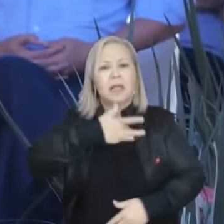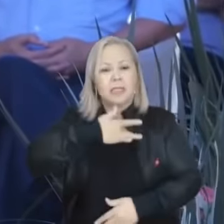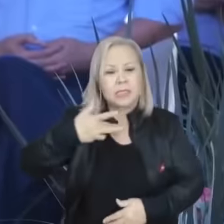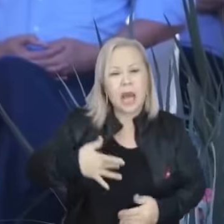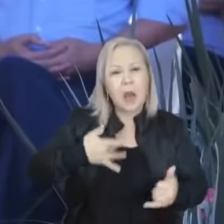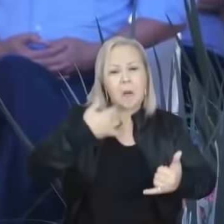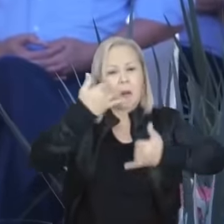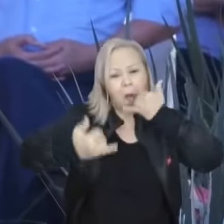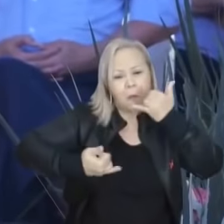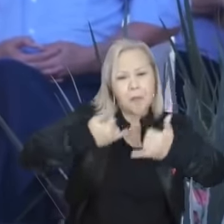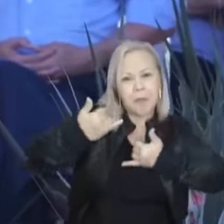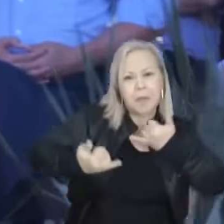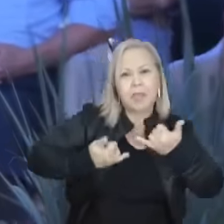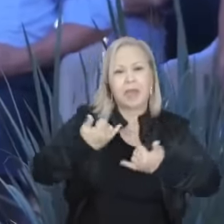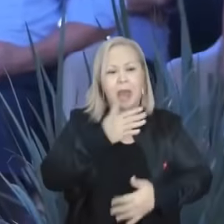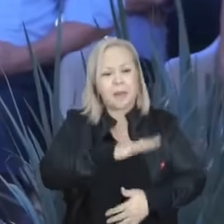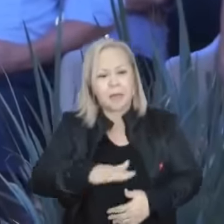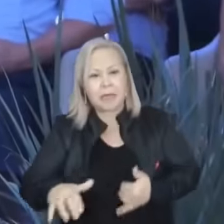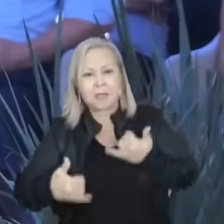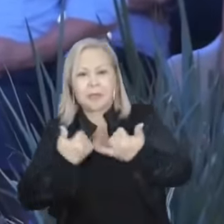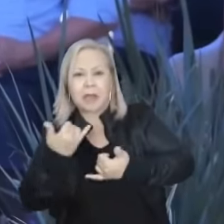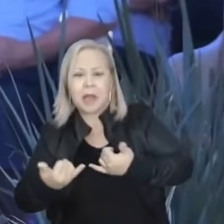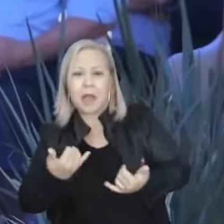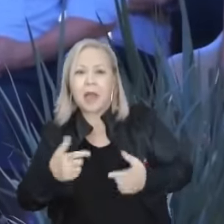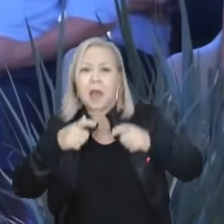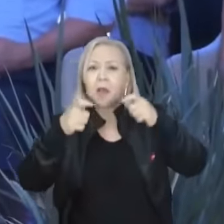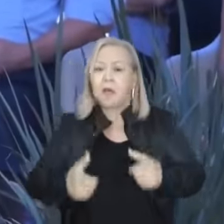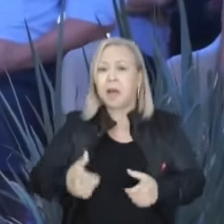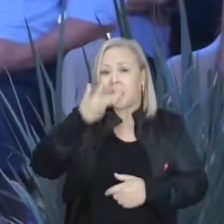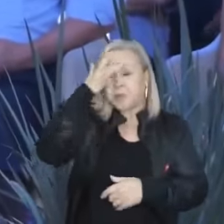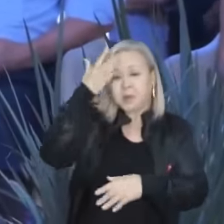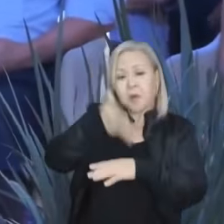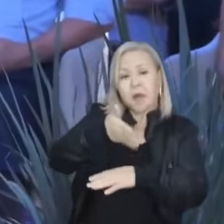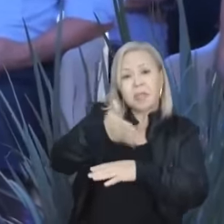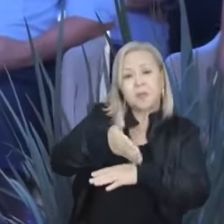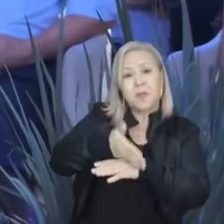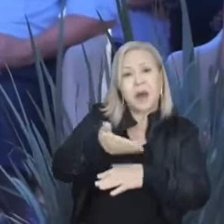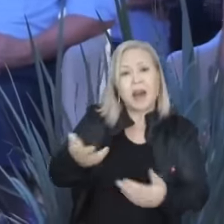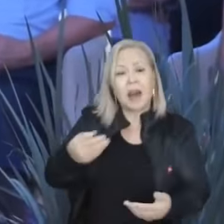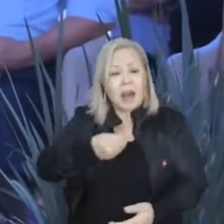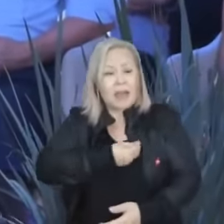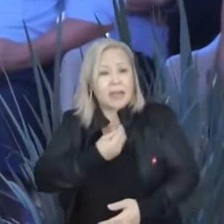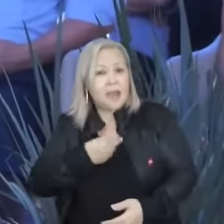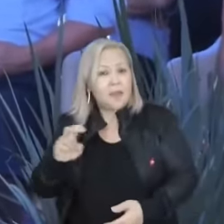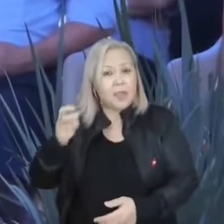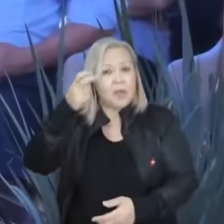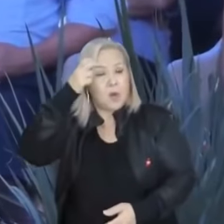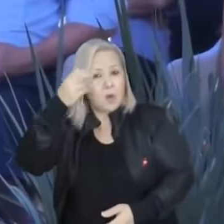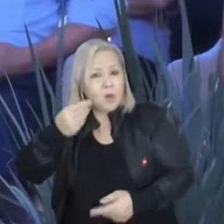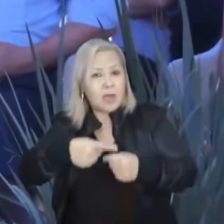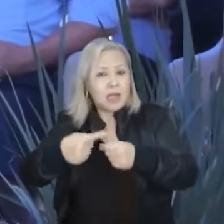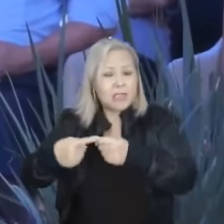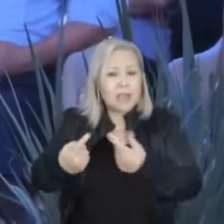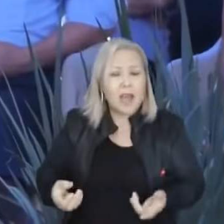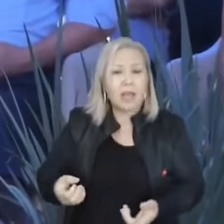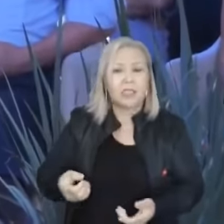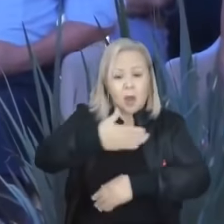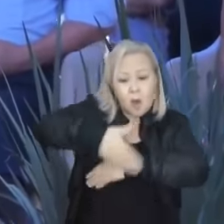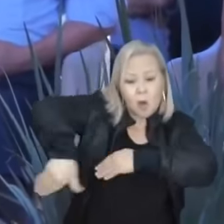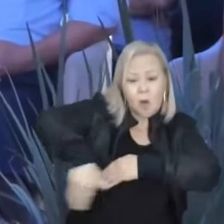brincar, tiver lugar para as pessoas participarem da vida cultural da sua cidade, tiver rua iluminada,